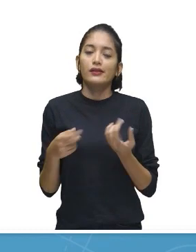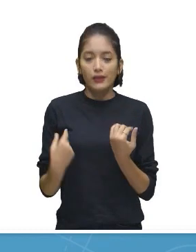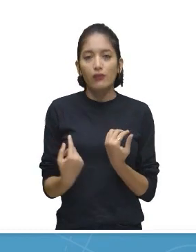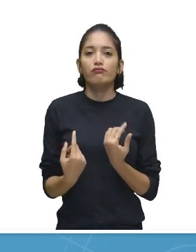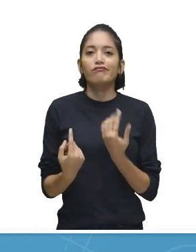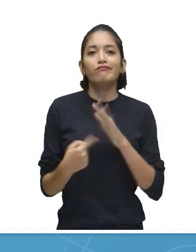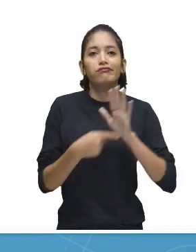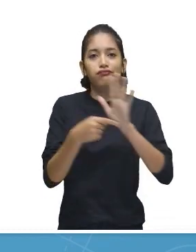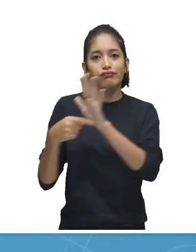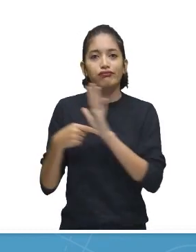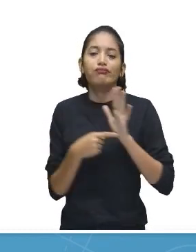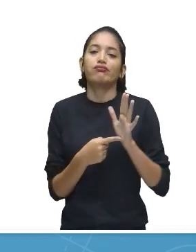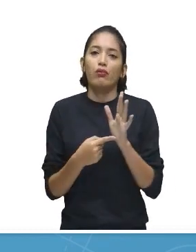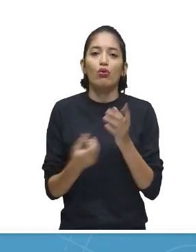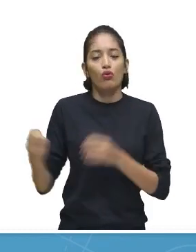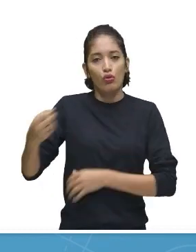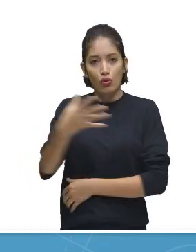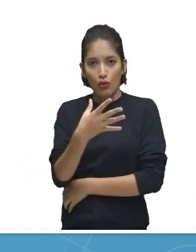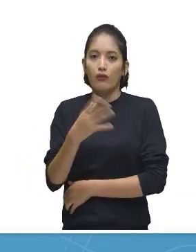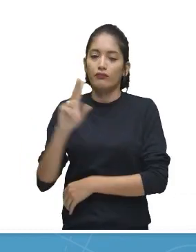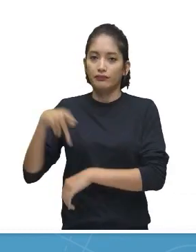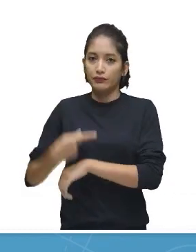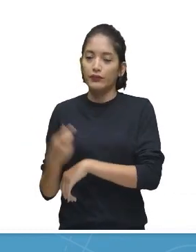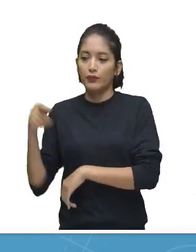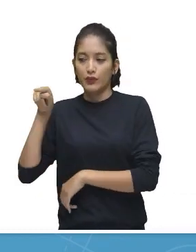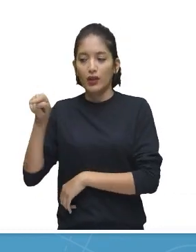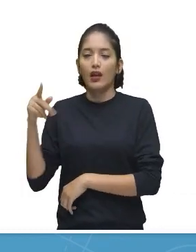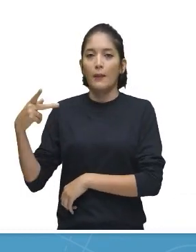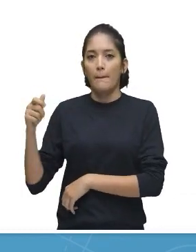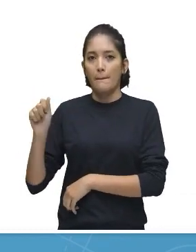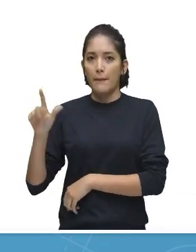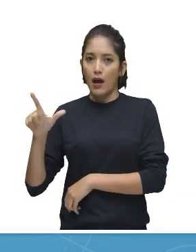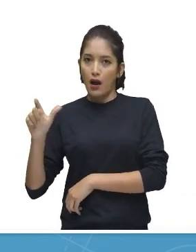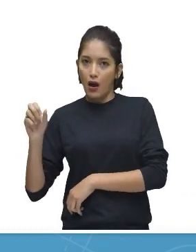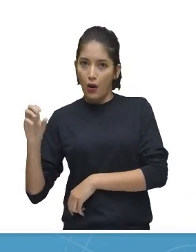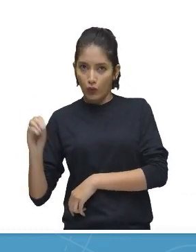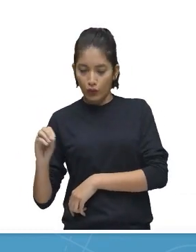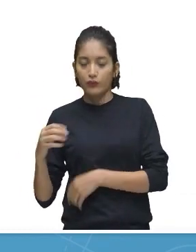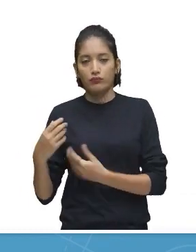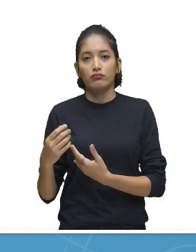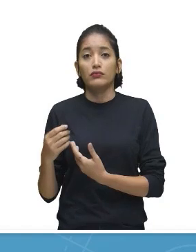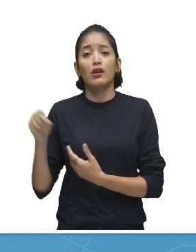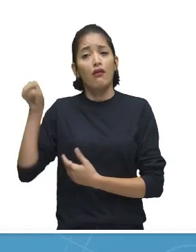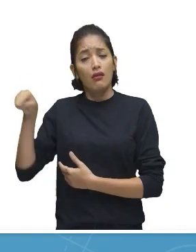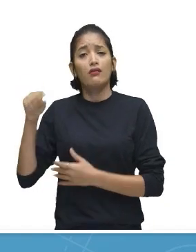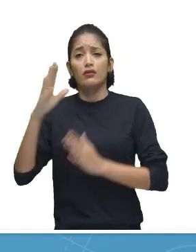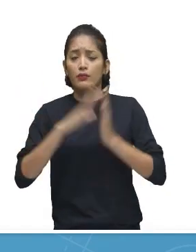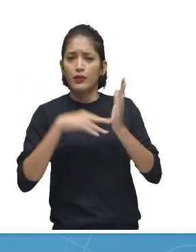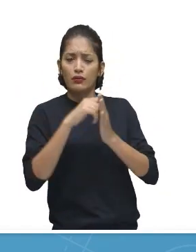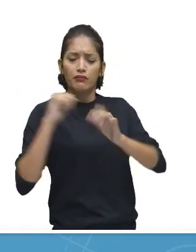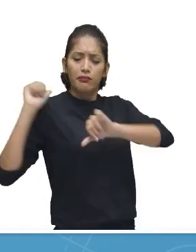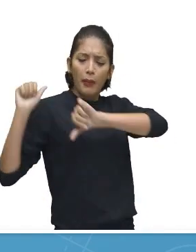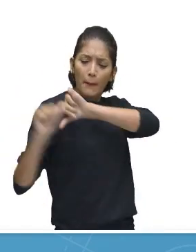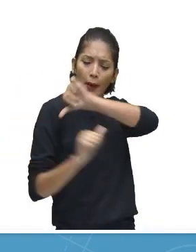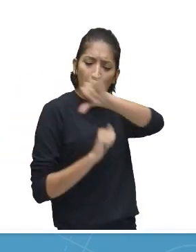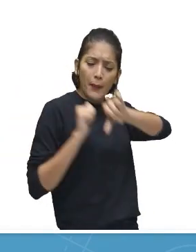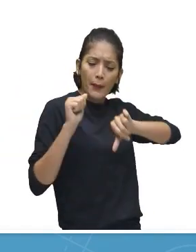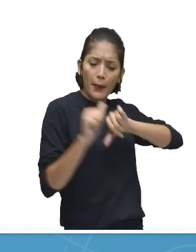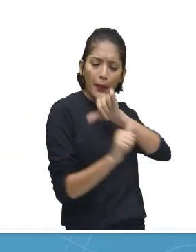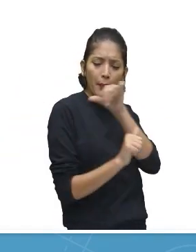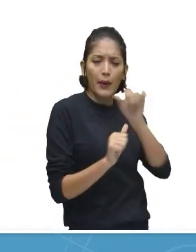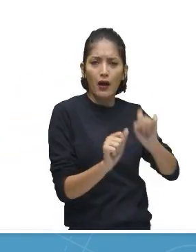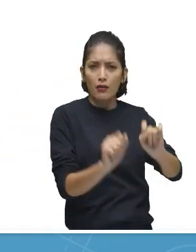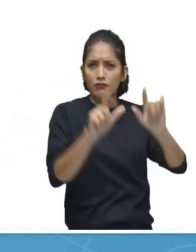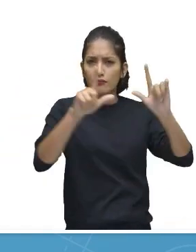arte moderna a partir do Cézanne, que através das suas pinturas, ele transformava ali as imagens. O